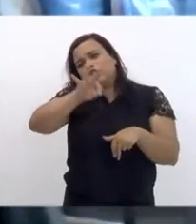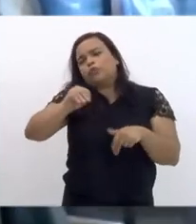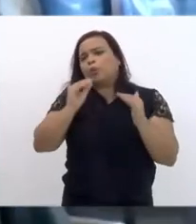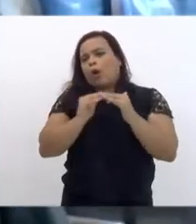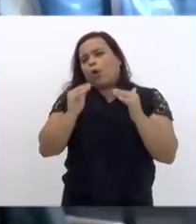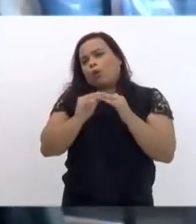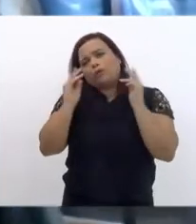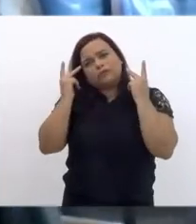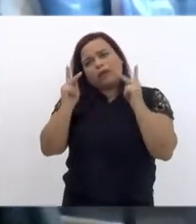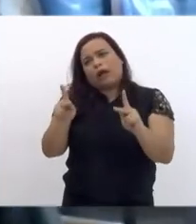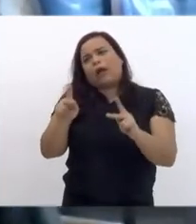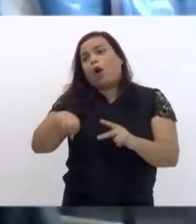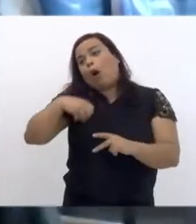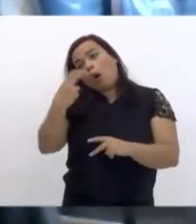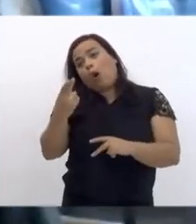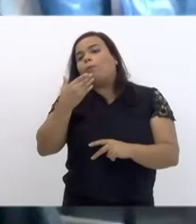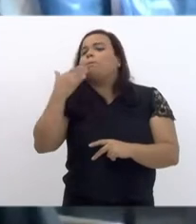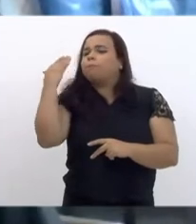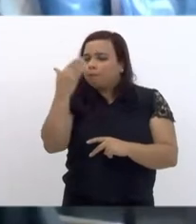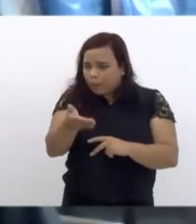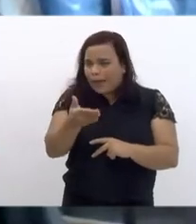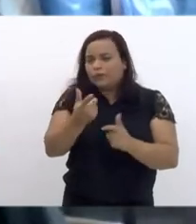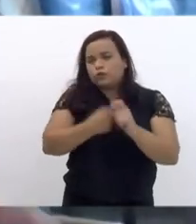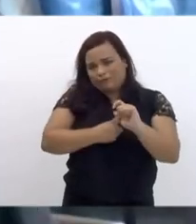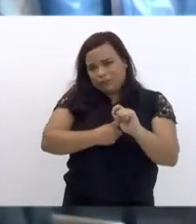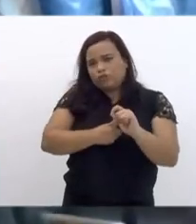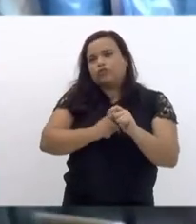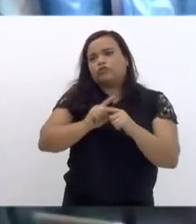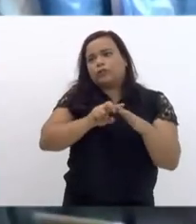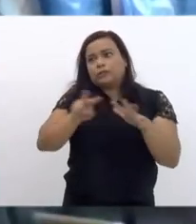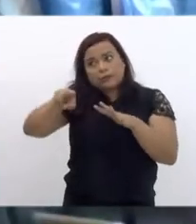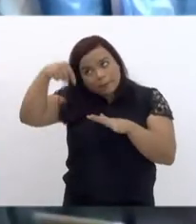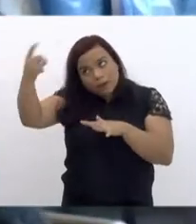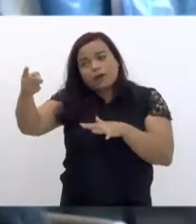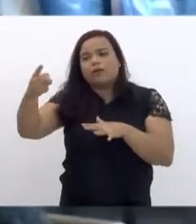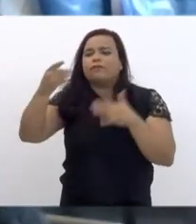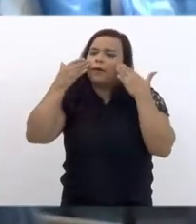então eu peço vista e apresento na semana que vem.